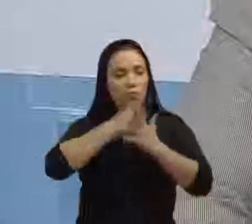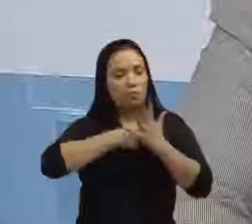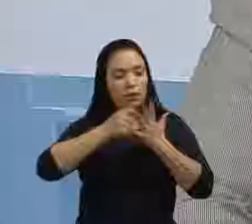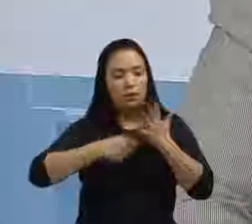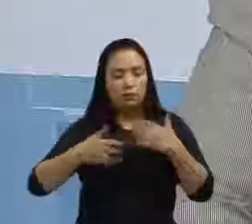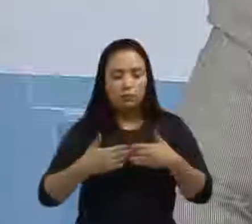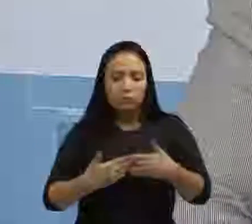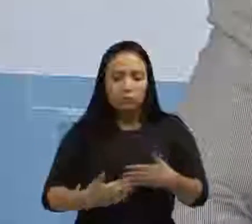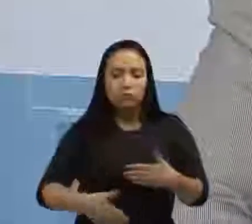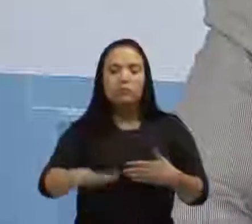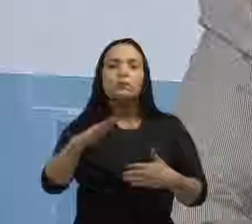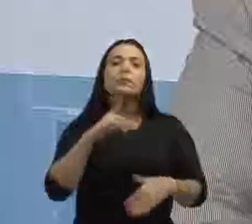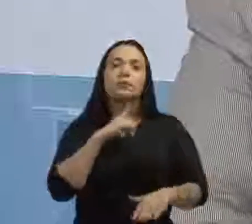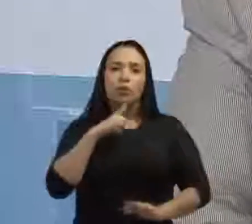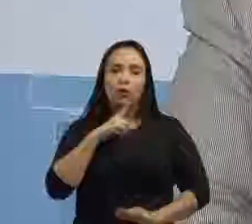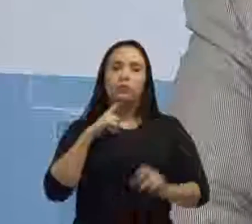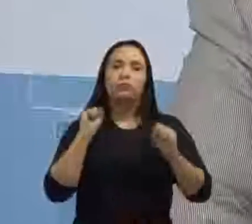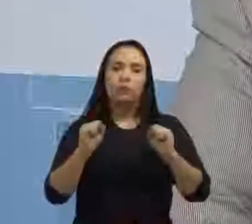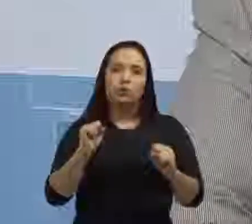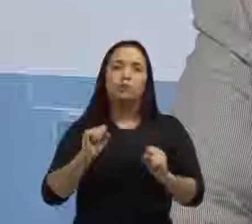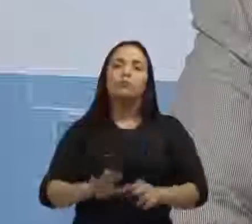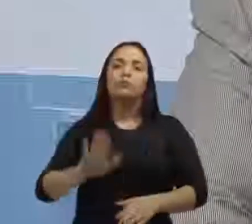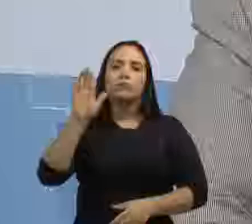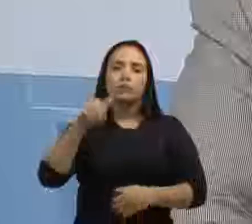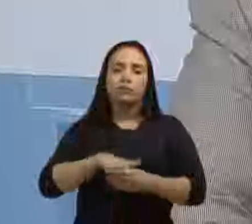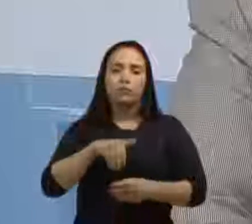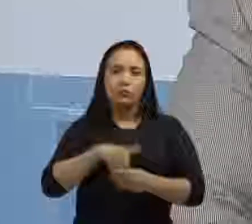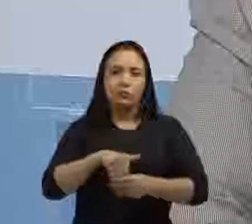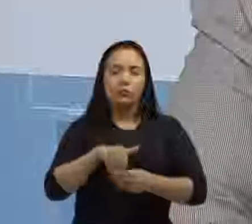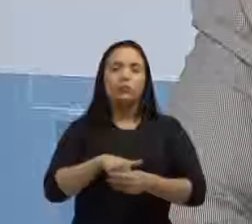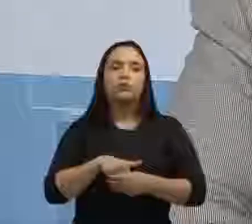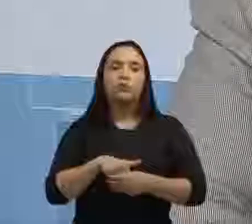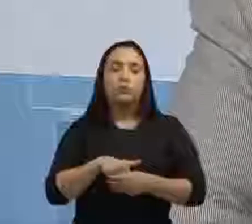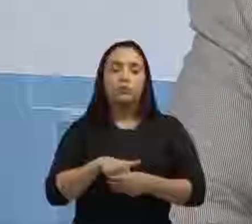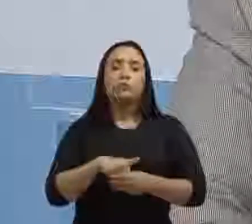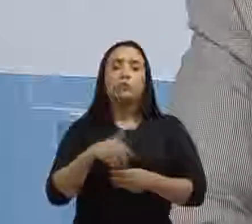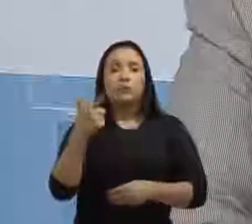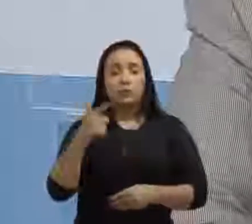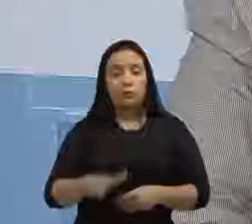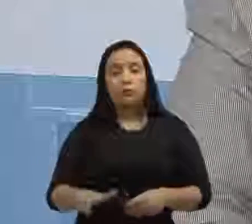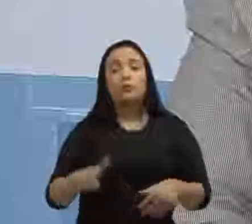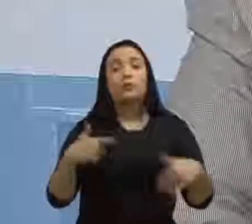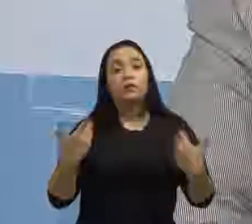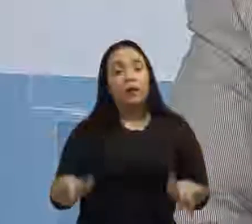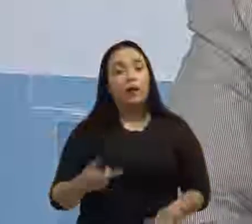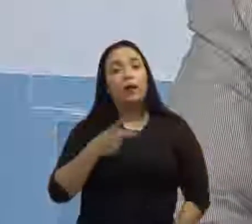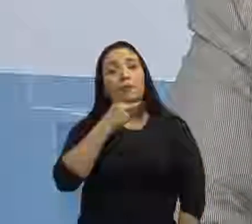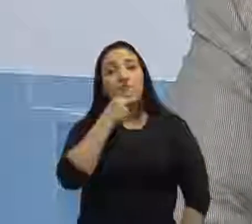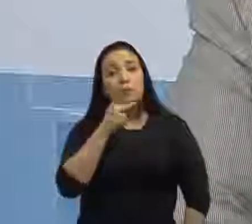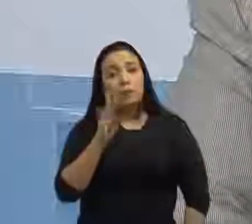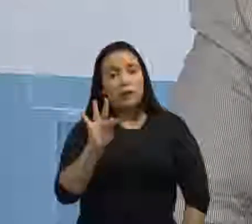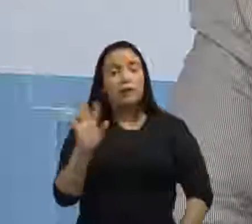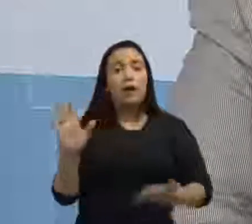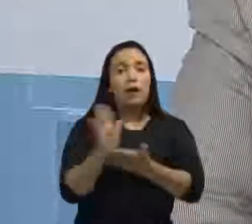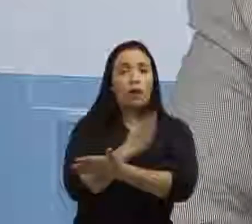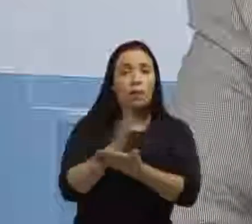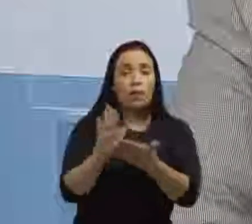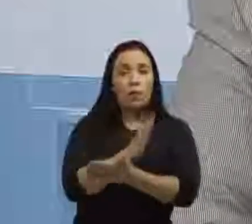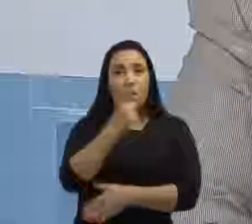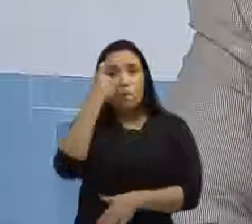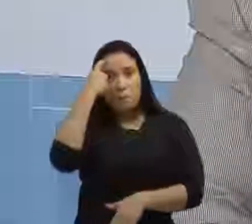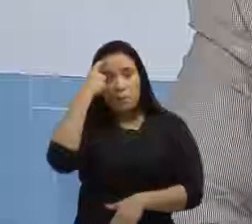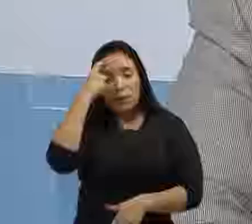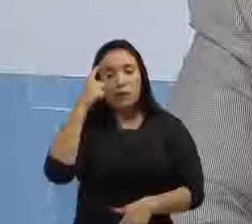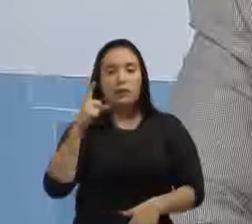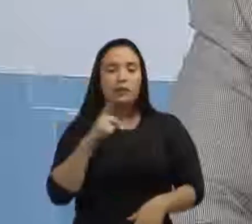meses de mandato, né? E com direito à reeleição. Né? Estão fazendo isso. Então, as pessoas do PT que acham